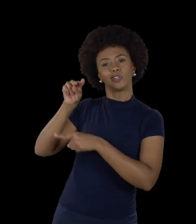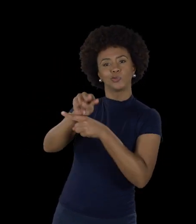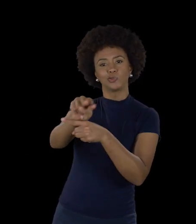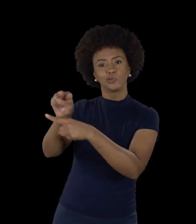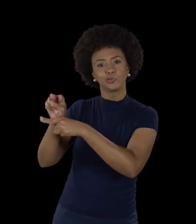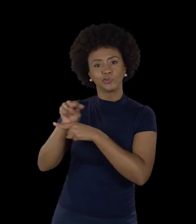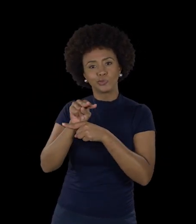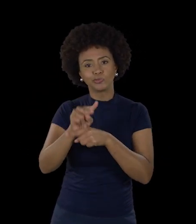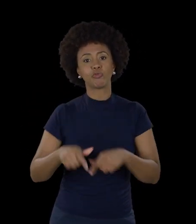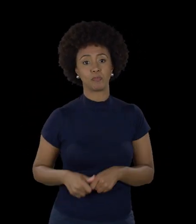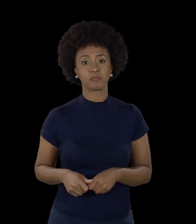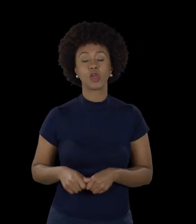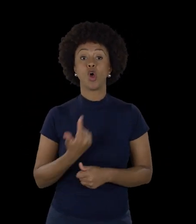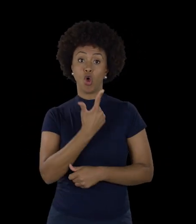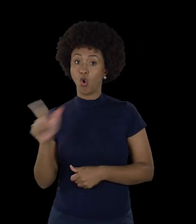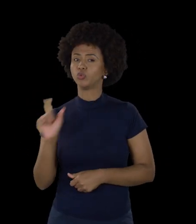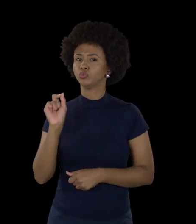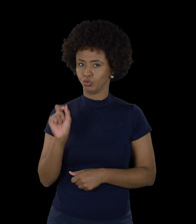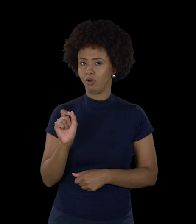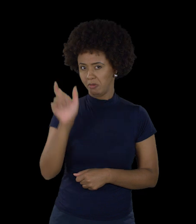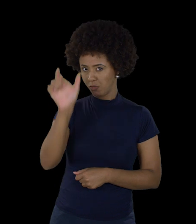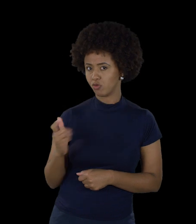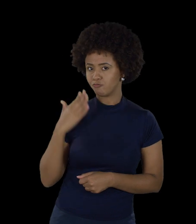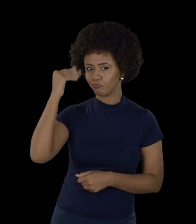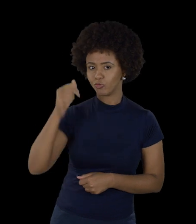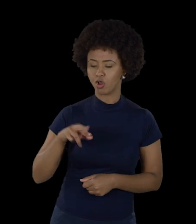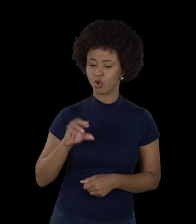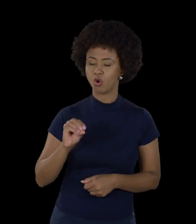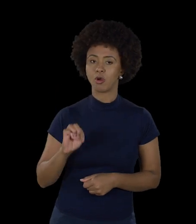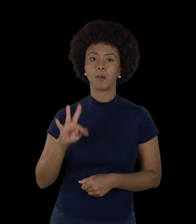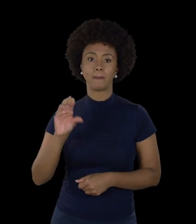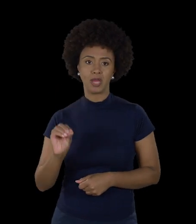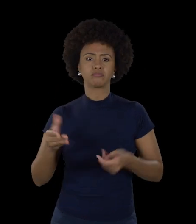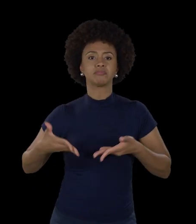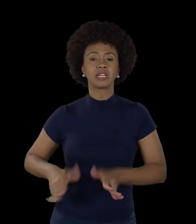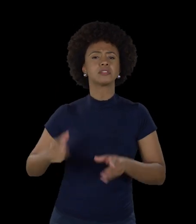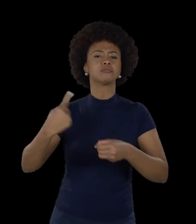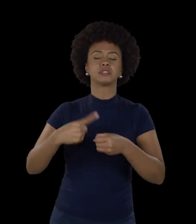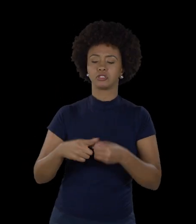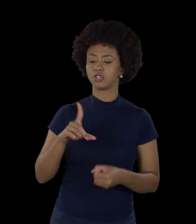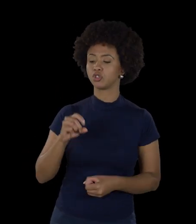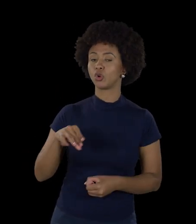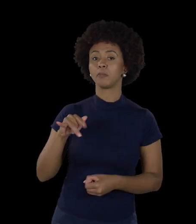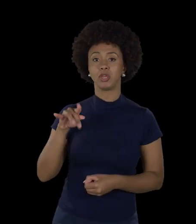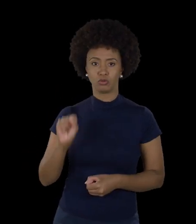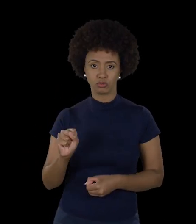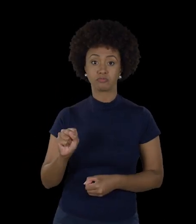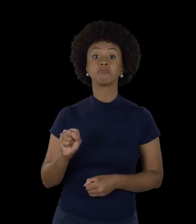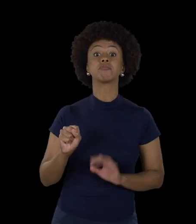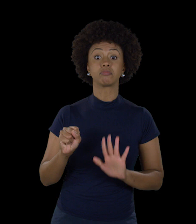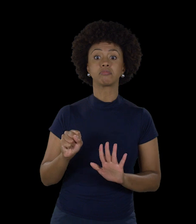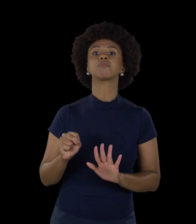Roberto Kautsky, que nasceu em Domingos Martins e herdou do pai seu amor pela natureza. Em